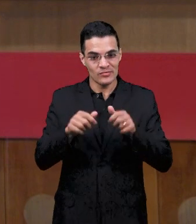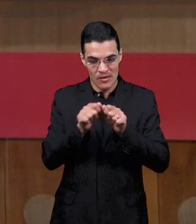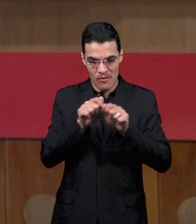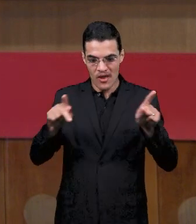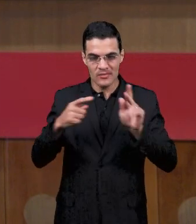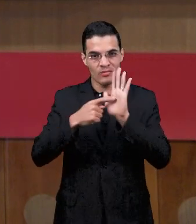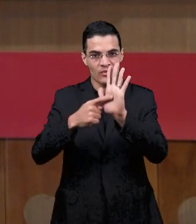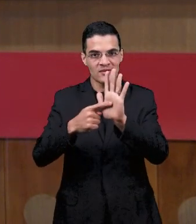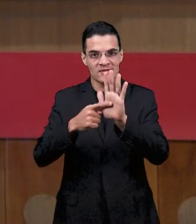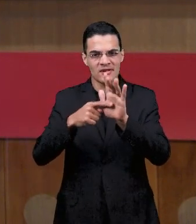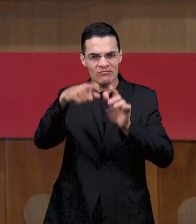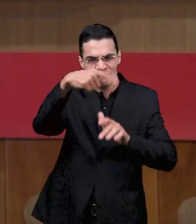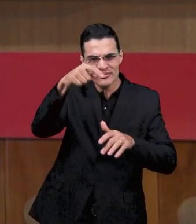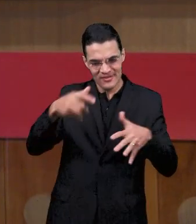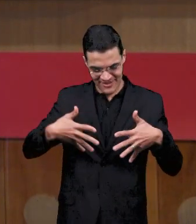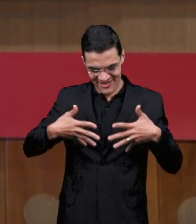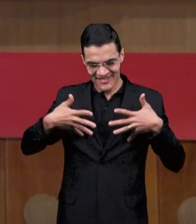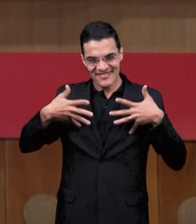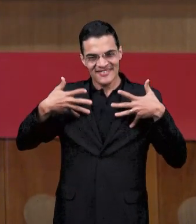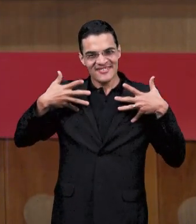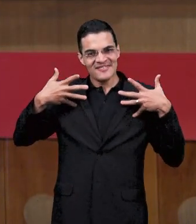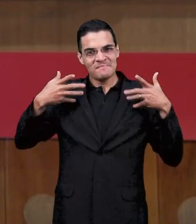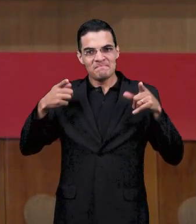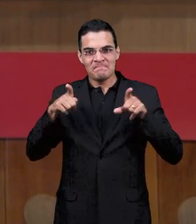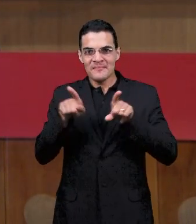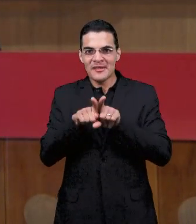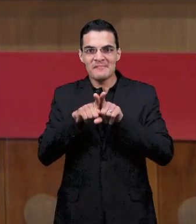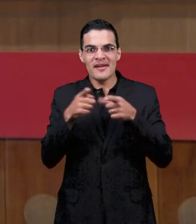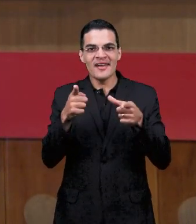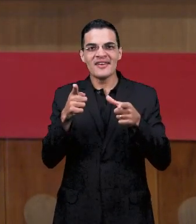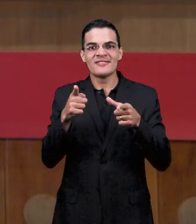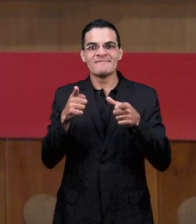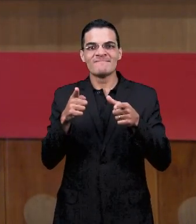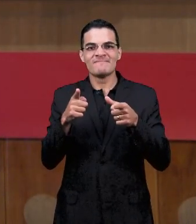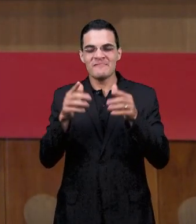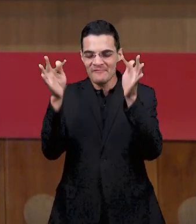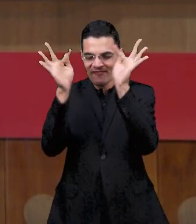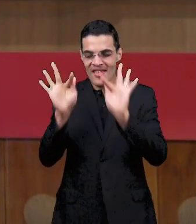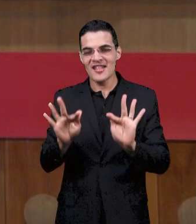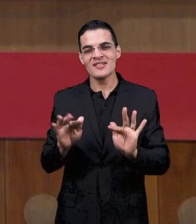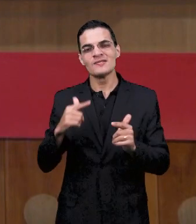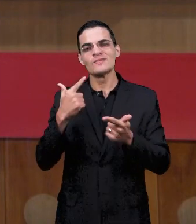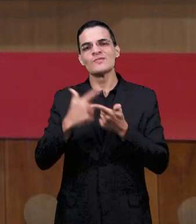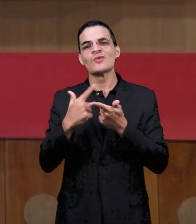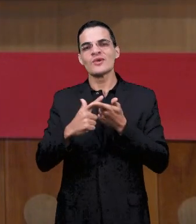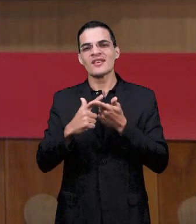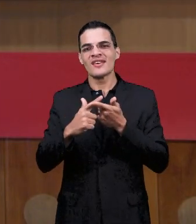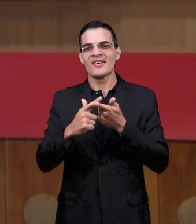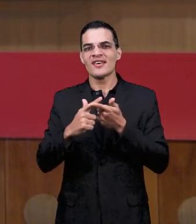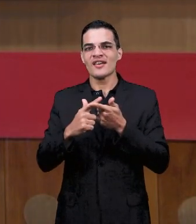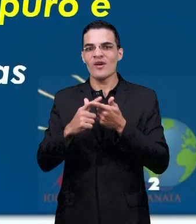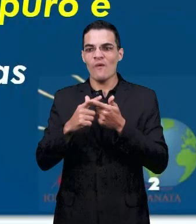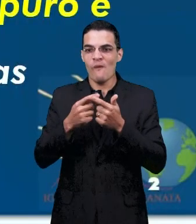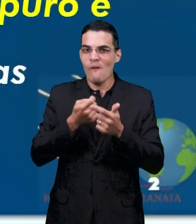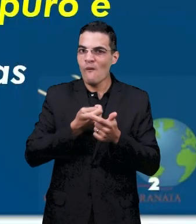Cordeiro, e a sua noiva, está aqui até o texto, e a sua noiva, observe aqui as irmãs,